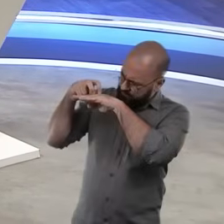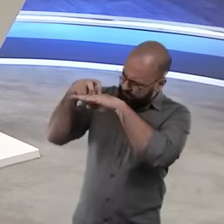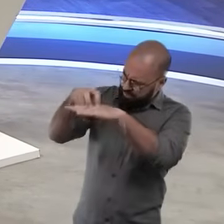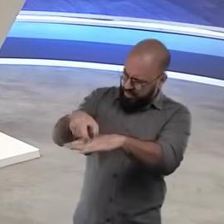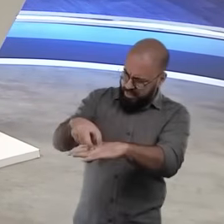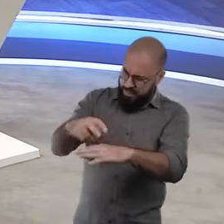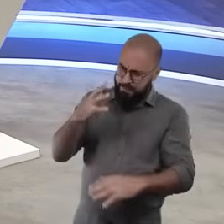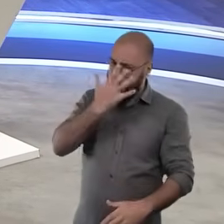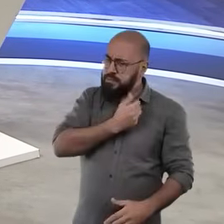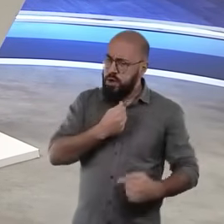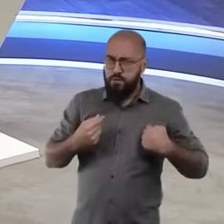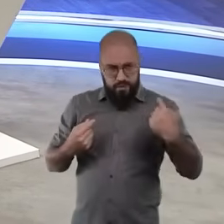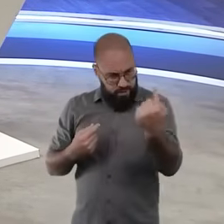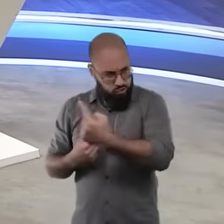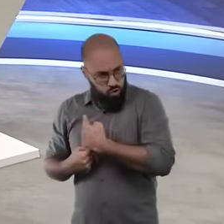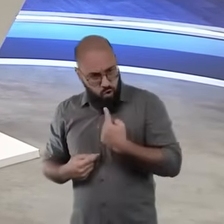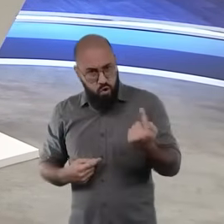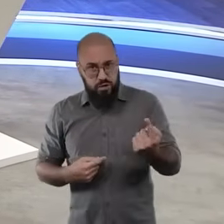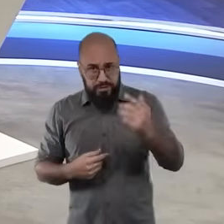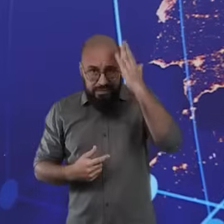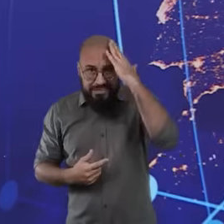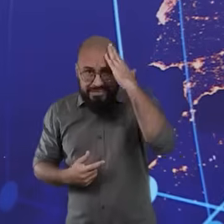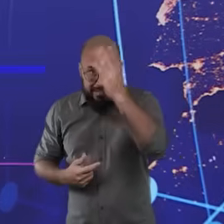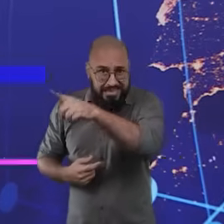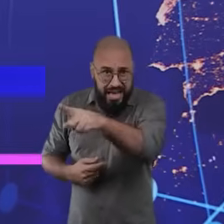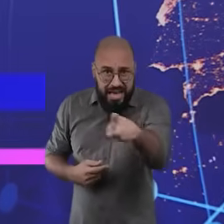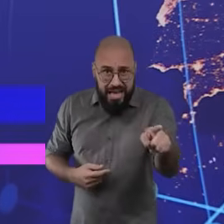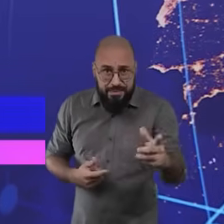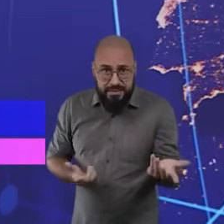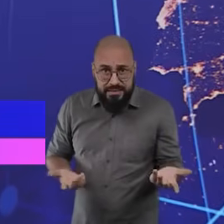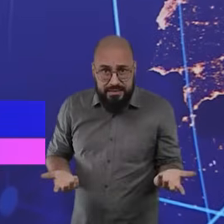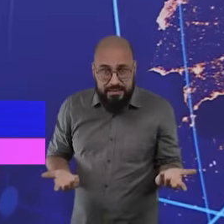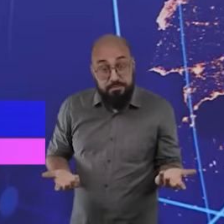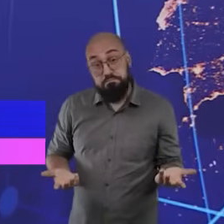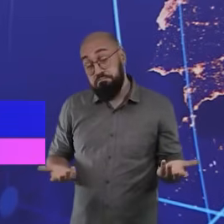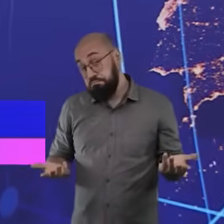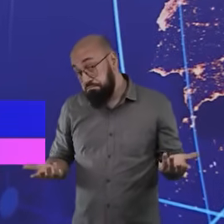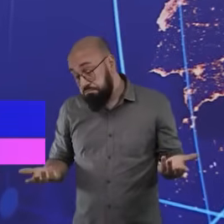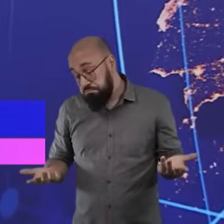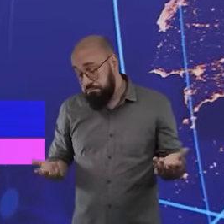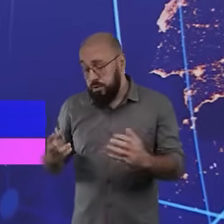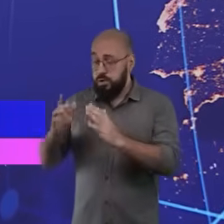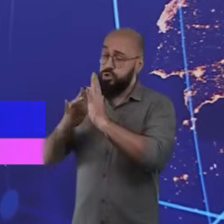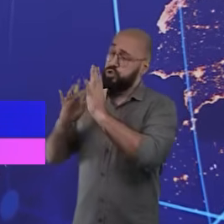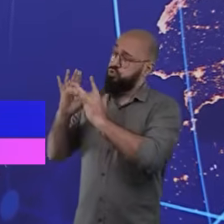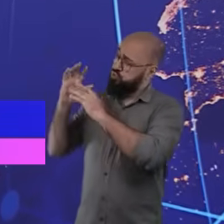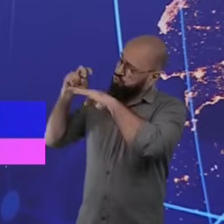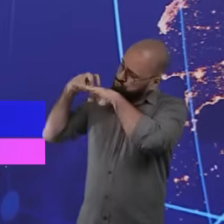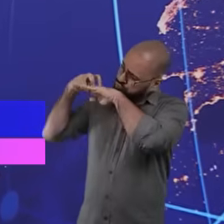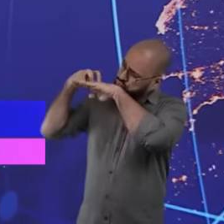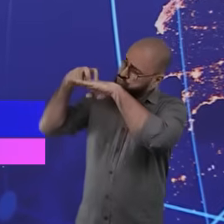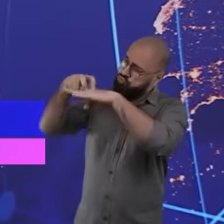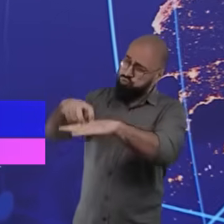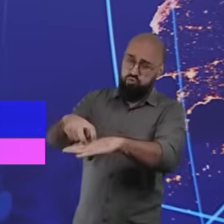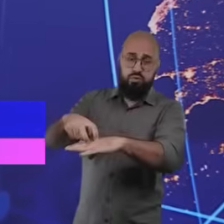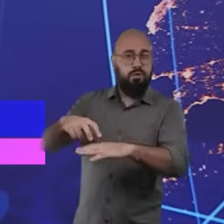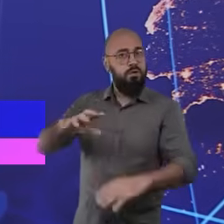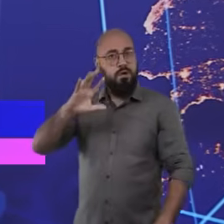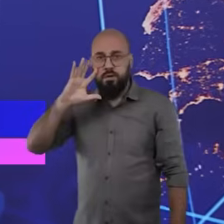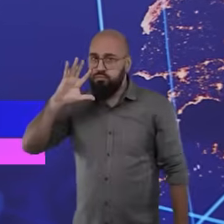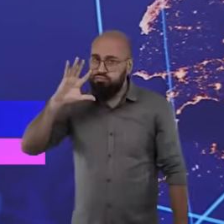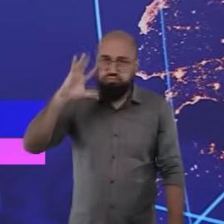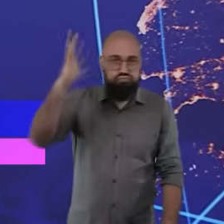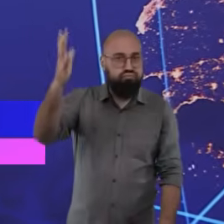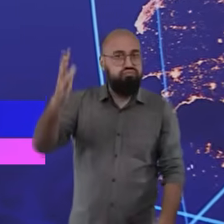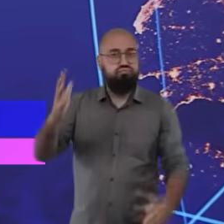vem para nos buscar? A volta de Jesus é a solução definitiva para os